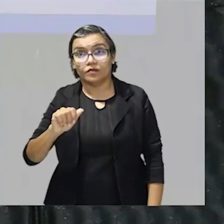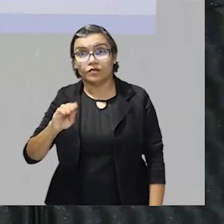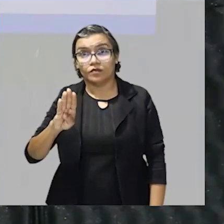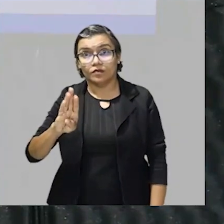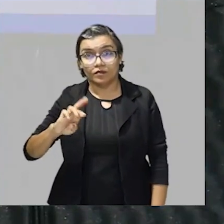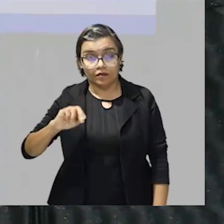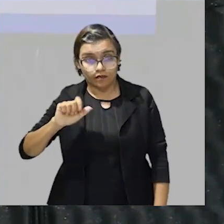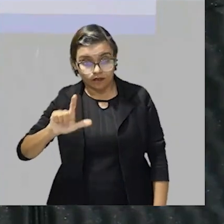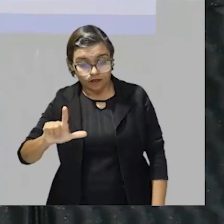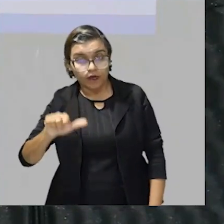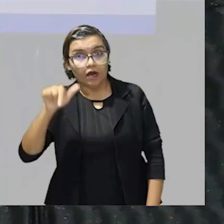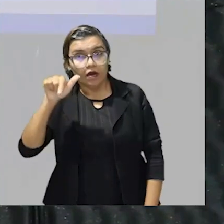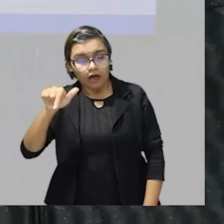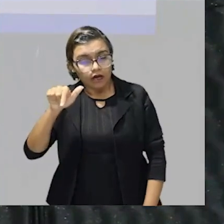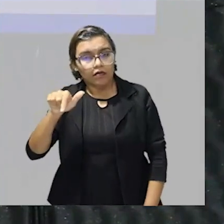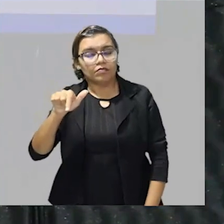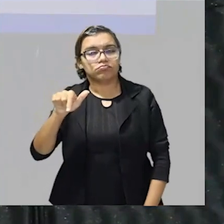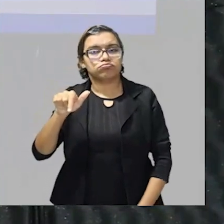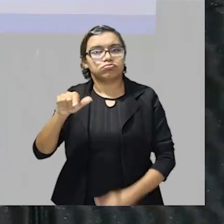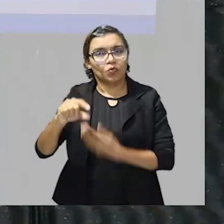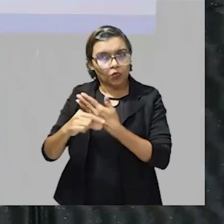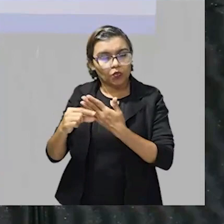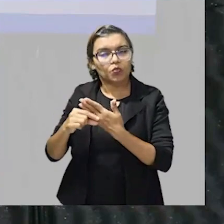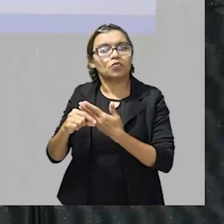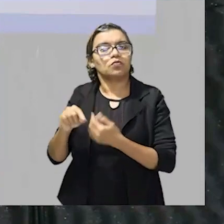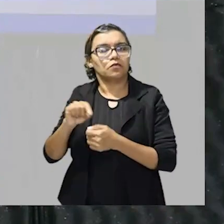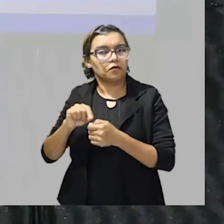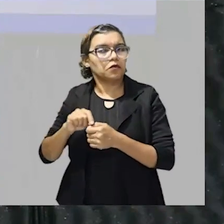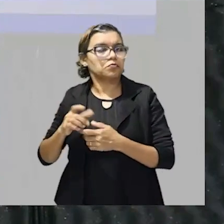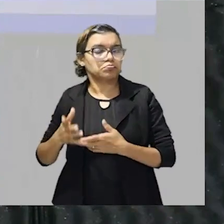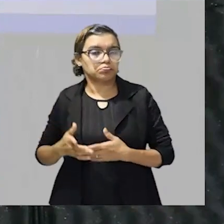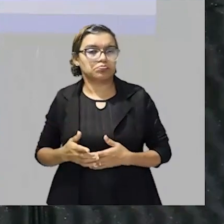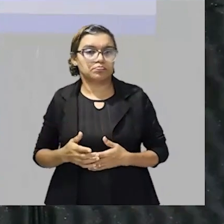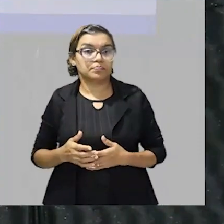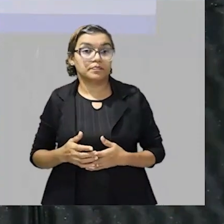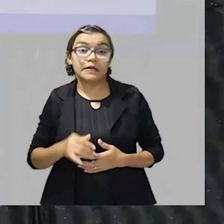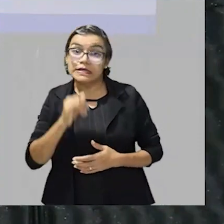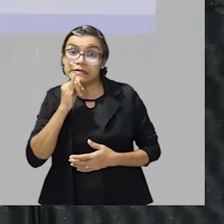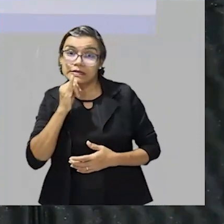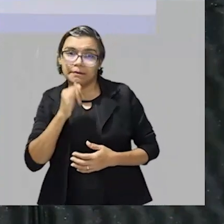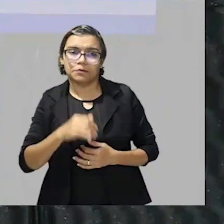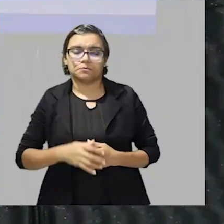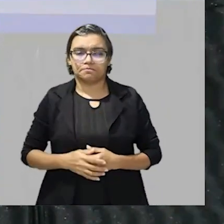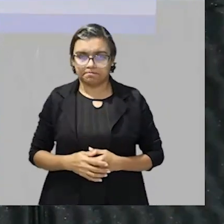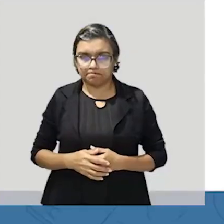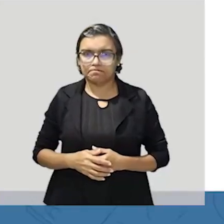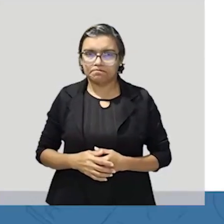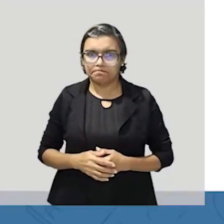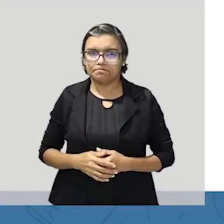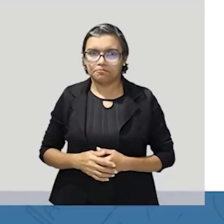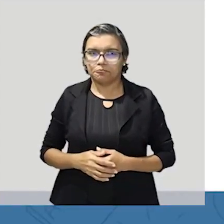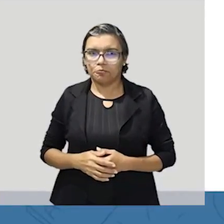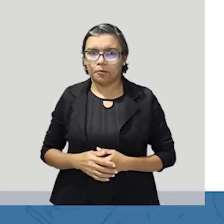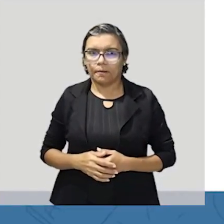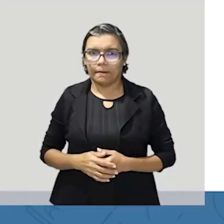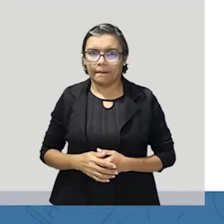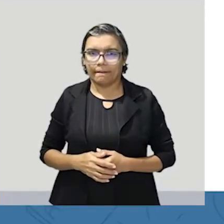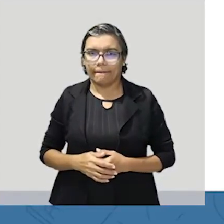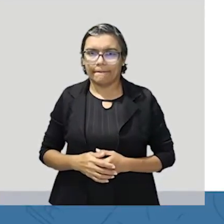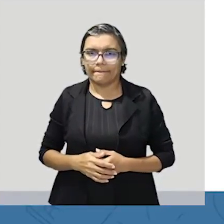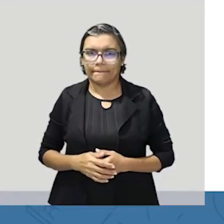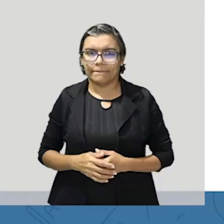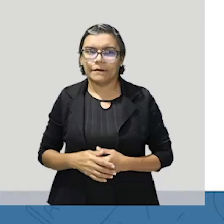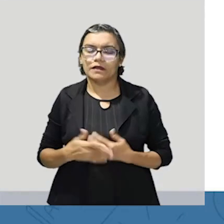ele chega uma conclusão ele quem eu lírico que é o Severino que ele parece óbvia que confirma por fim a similaridade